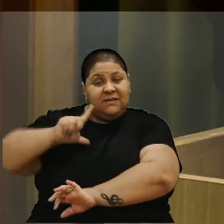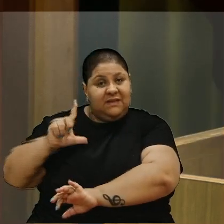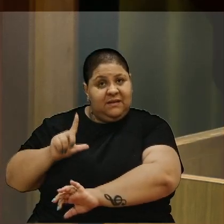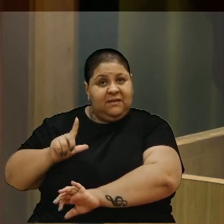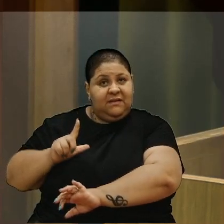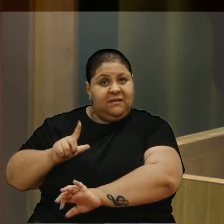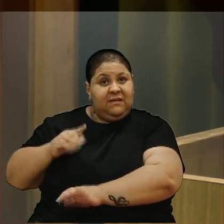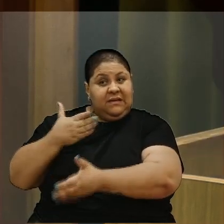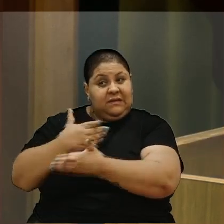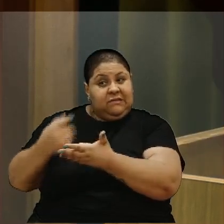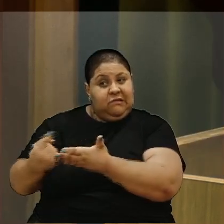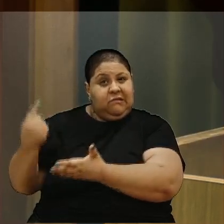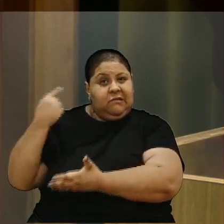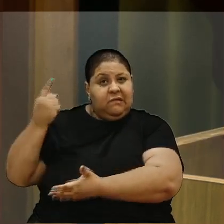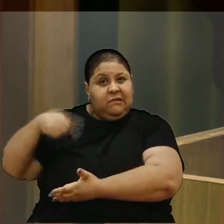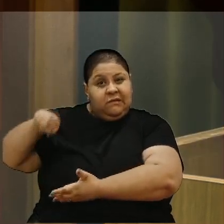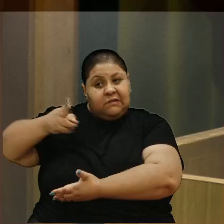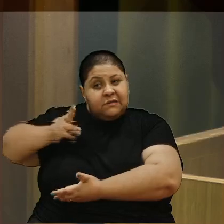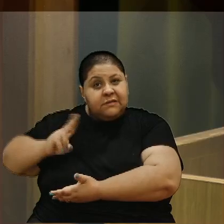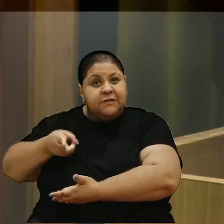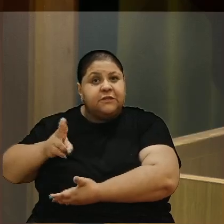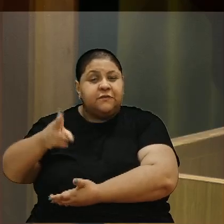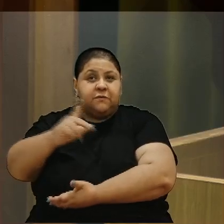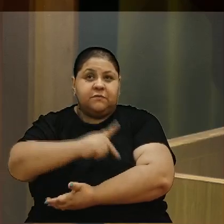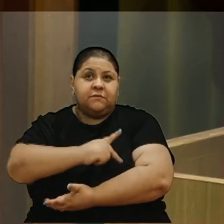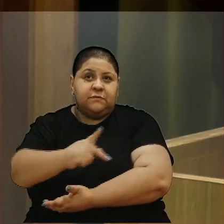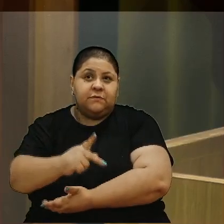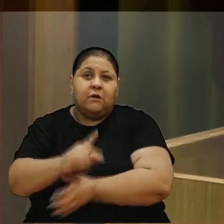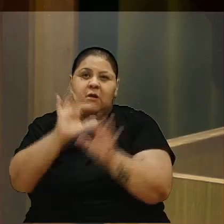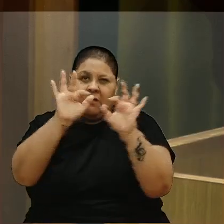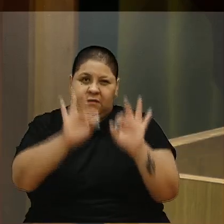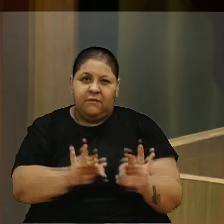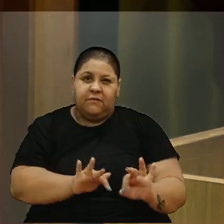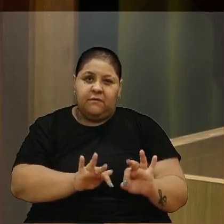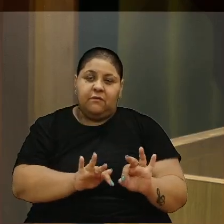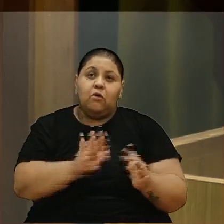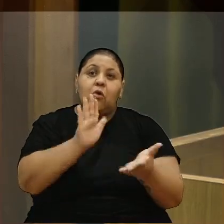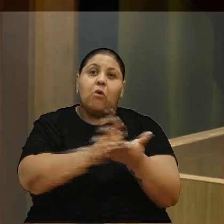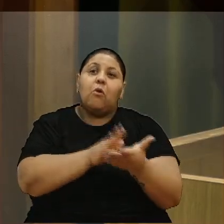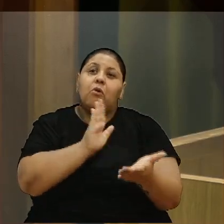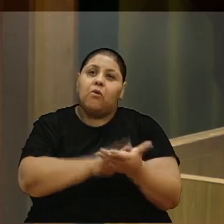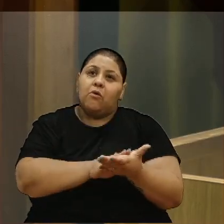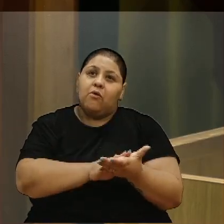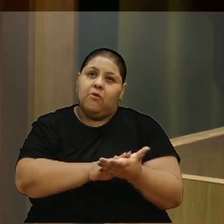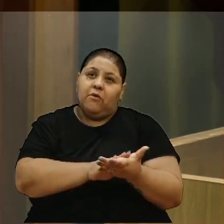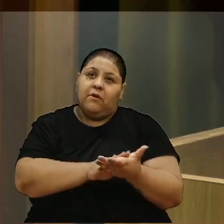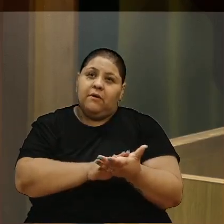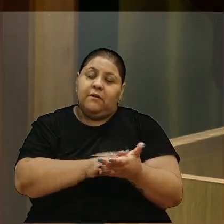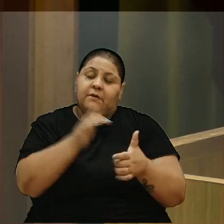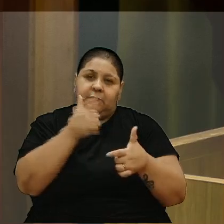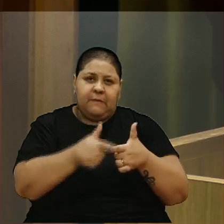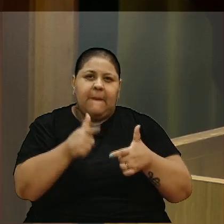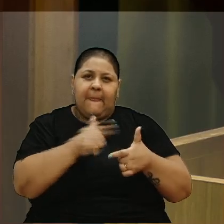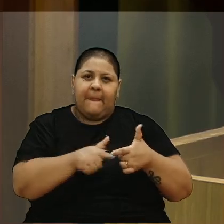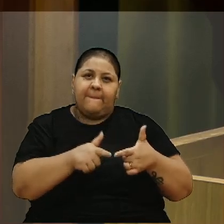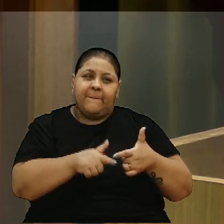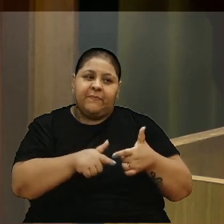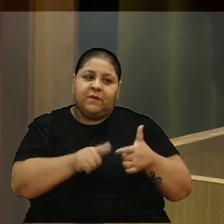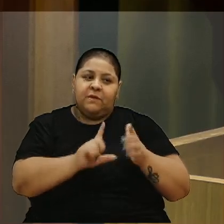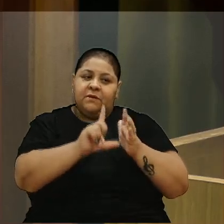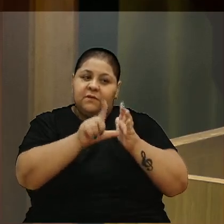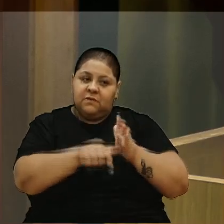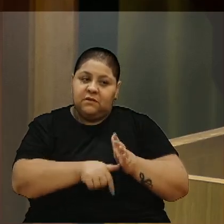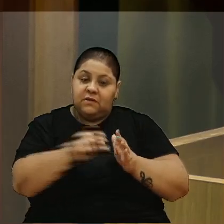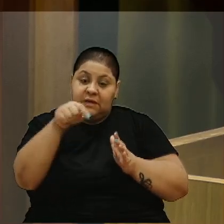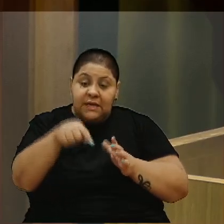hoje. E a gente vai continuar, presidente, para concluir, cobrando essa situação para tão logo,